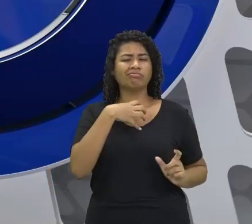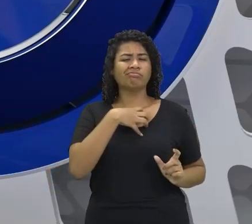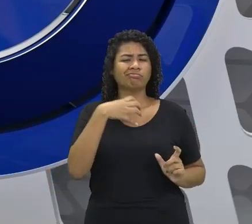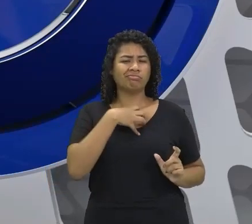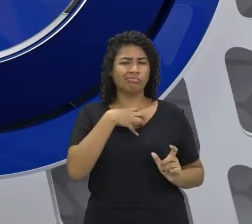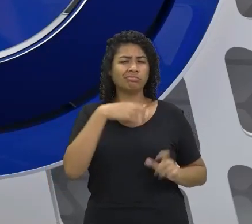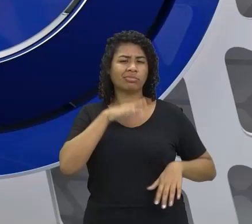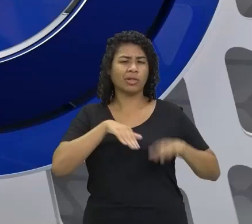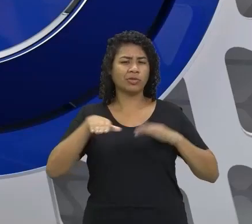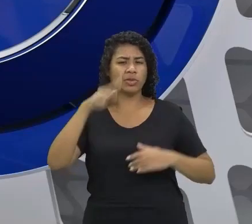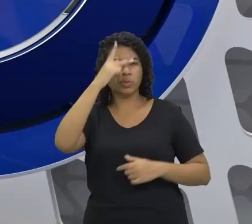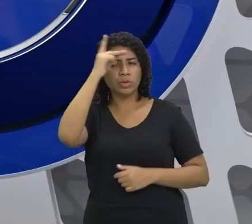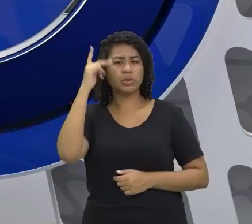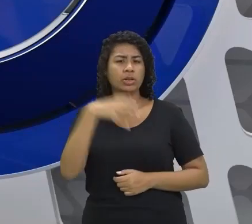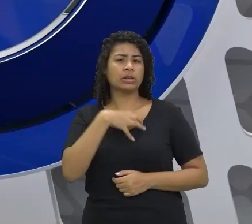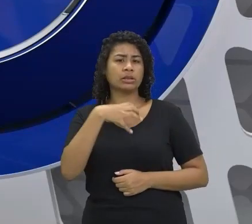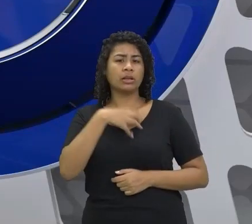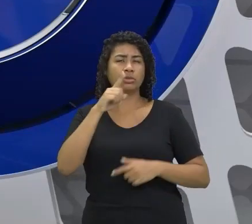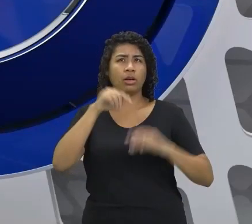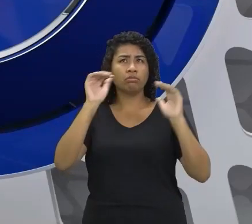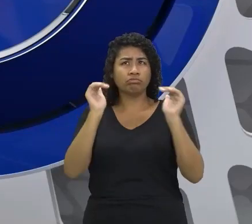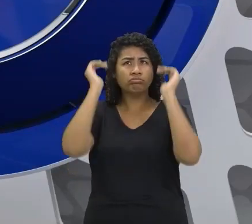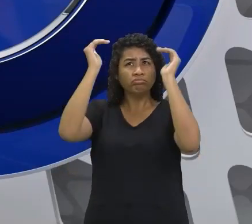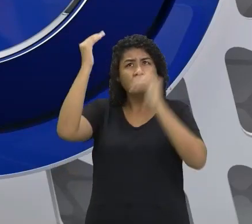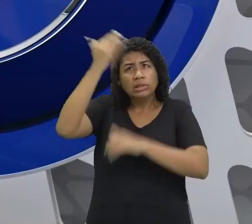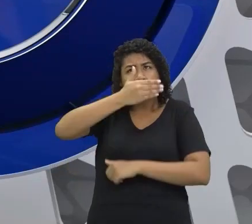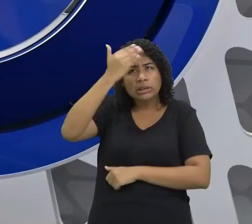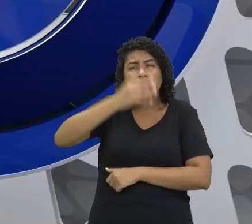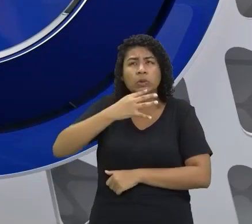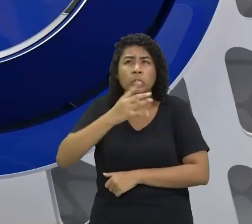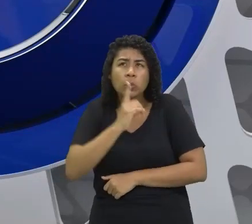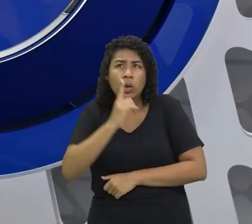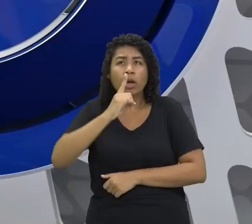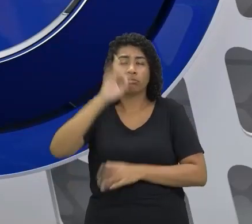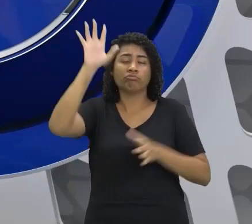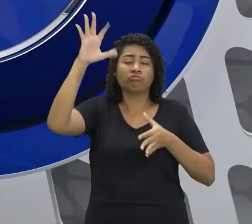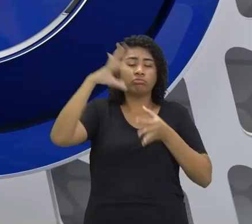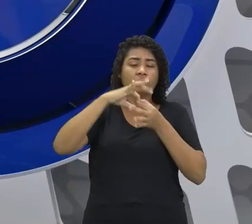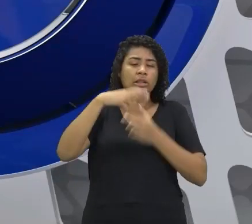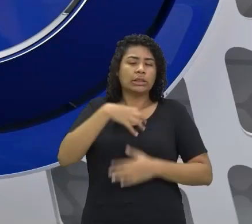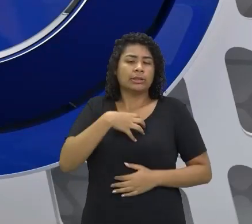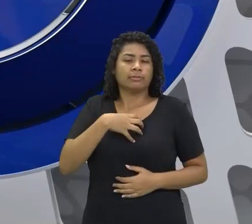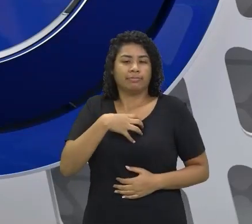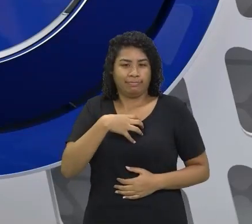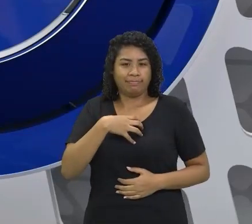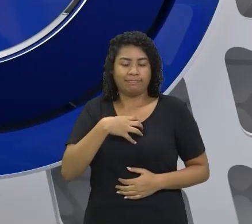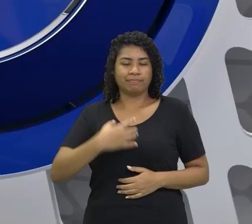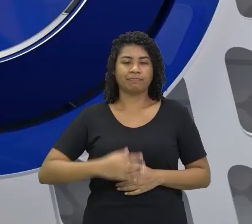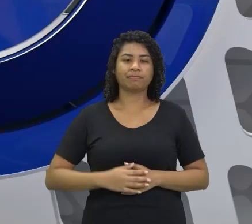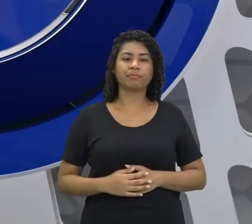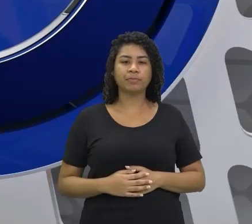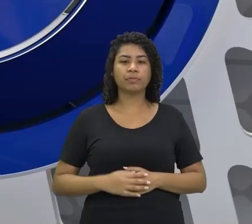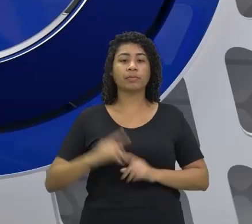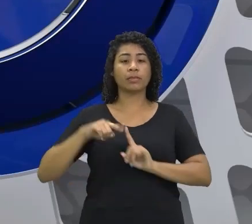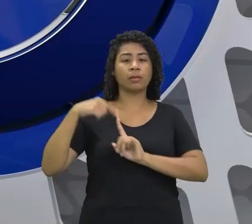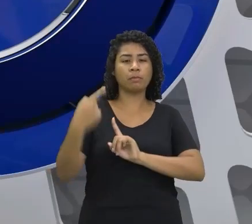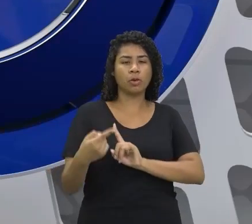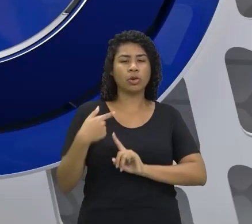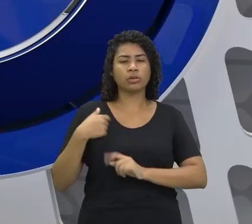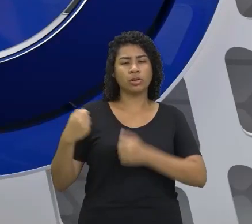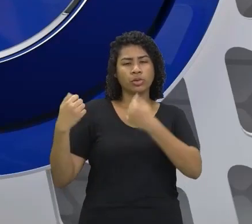pessoa tem em relação ao transcendente, a Deus. Depois nós olhamos sobre a espiritualidade